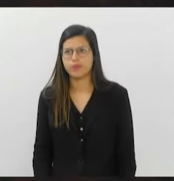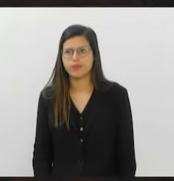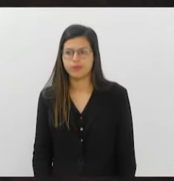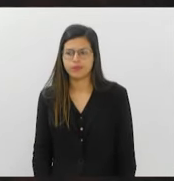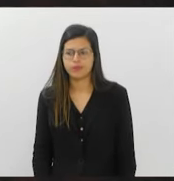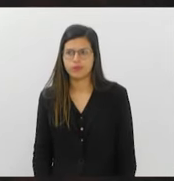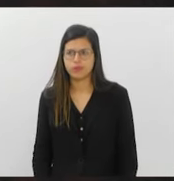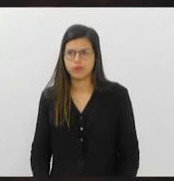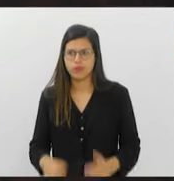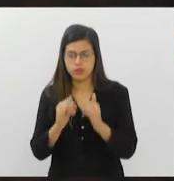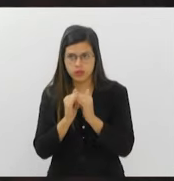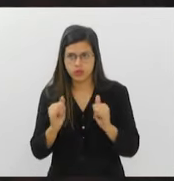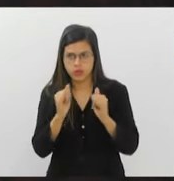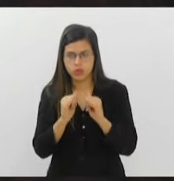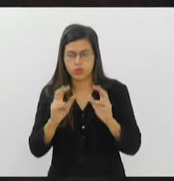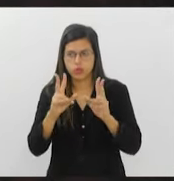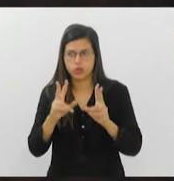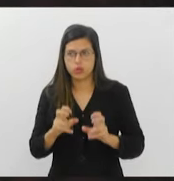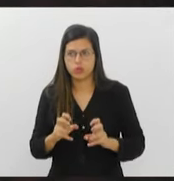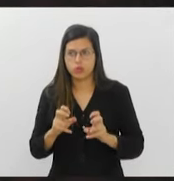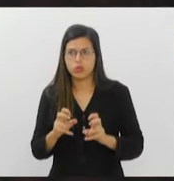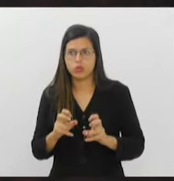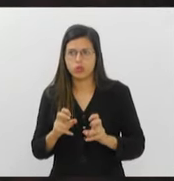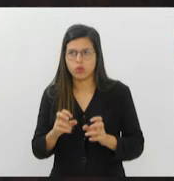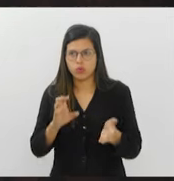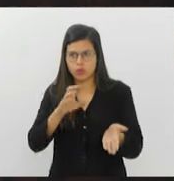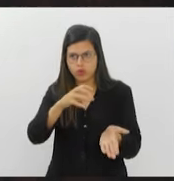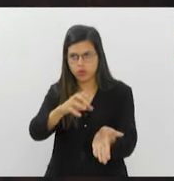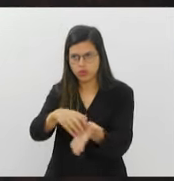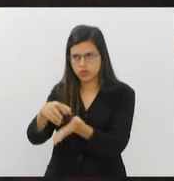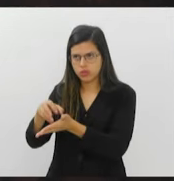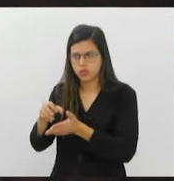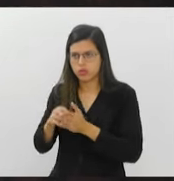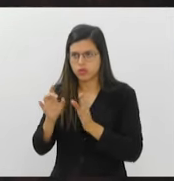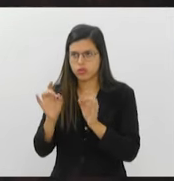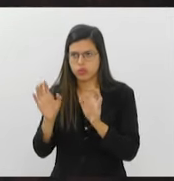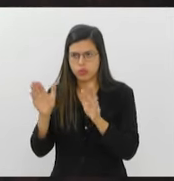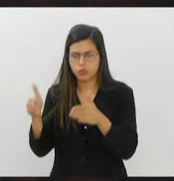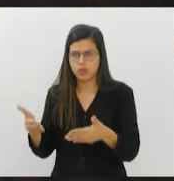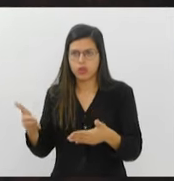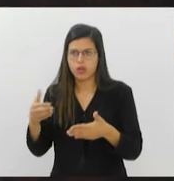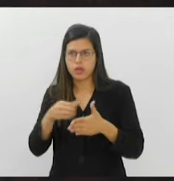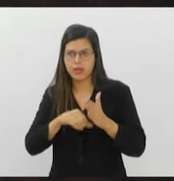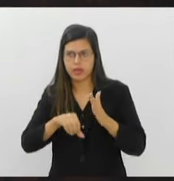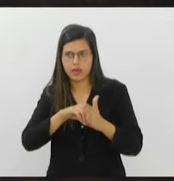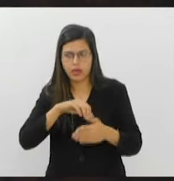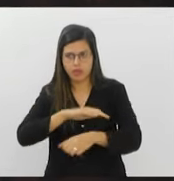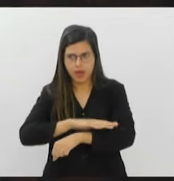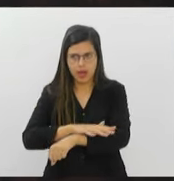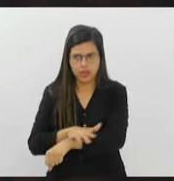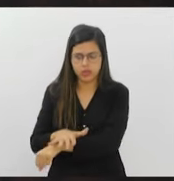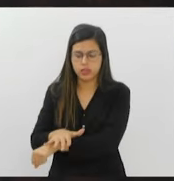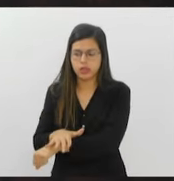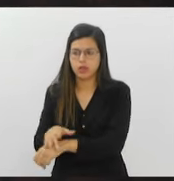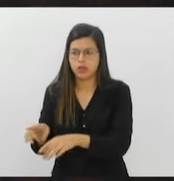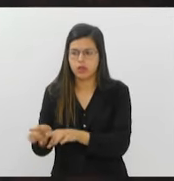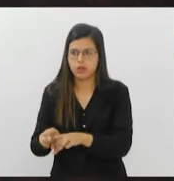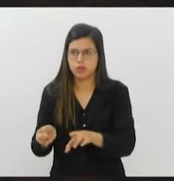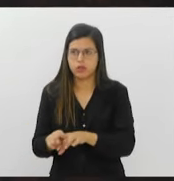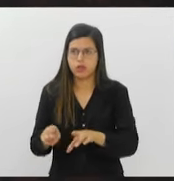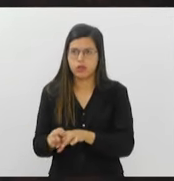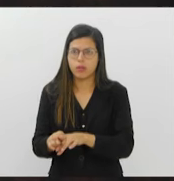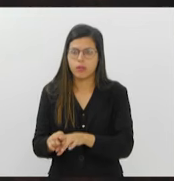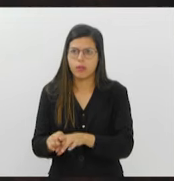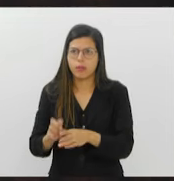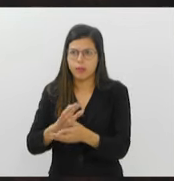mensagem dispondo sobre a implantação de uma unidade especializada em crimes raciais e delitos de intolerância no